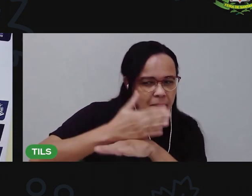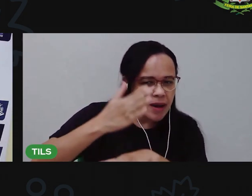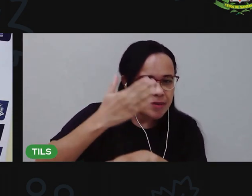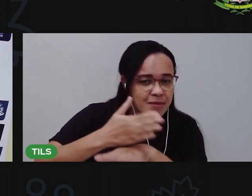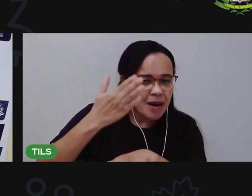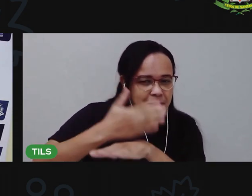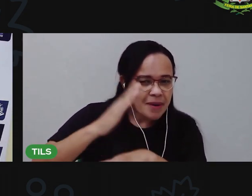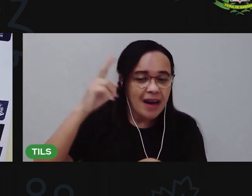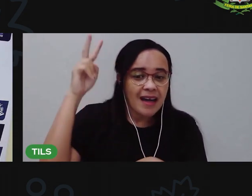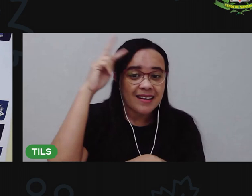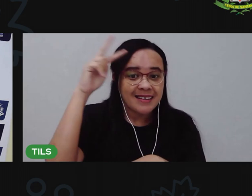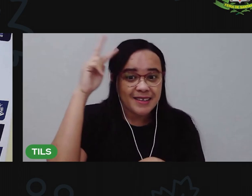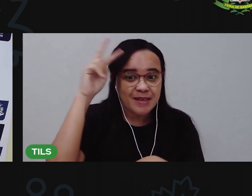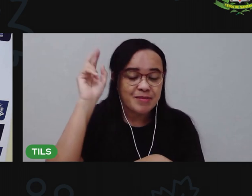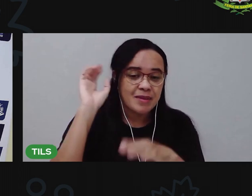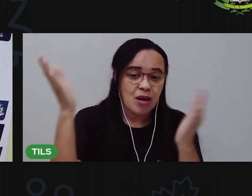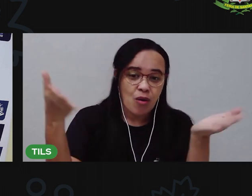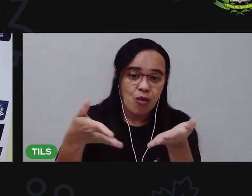que a gente viu na aula de hoje.